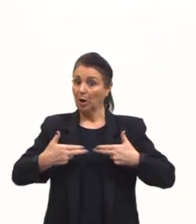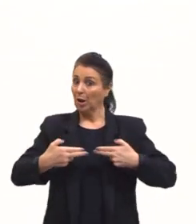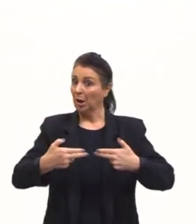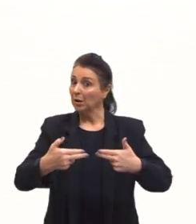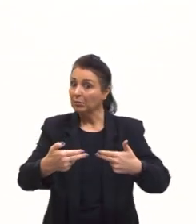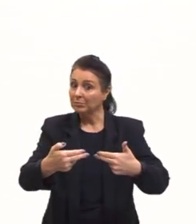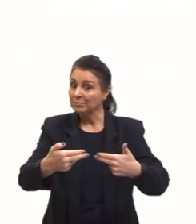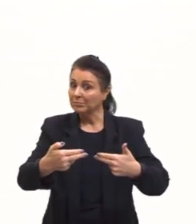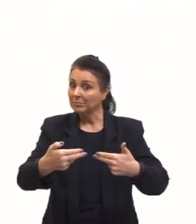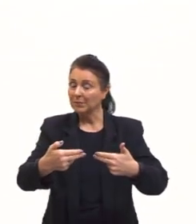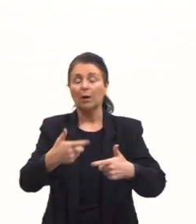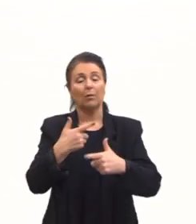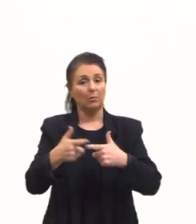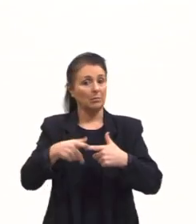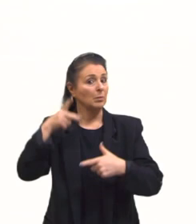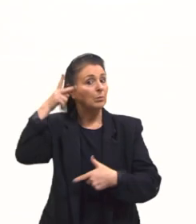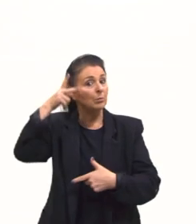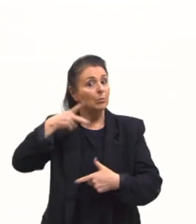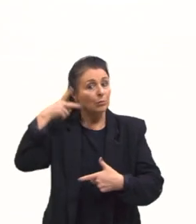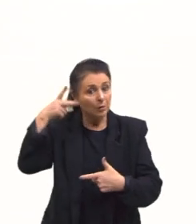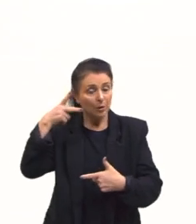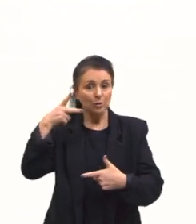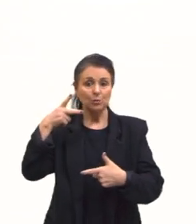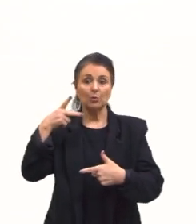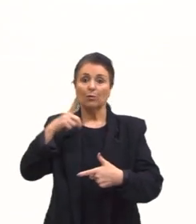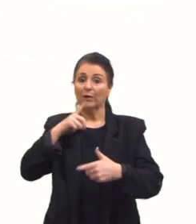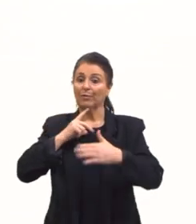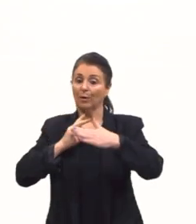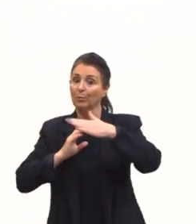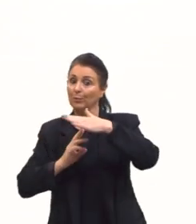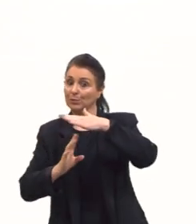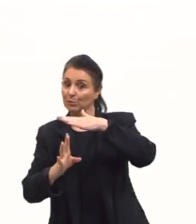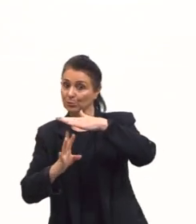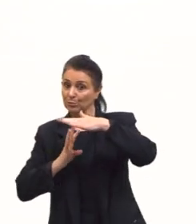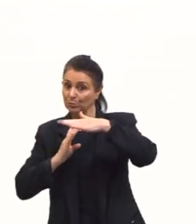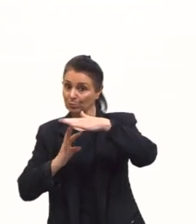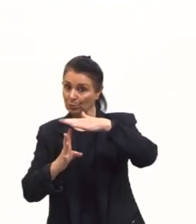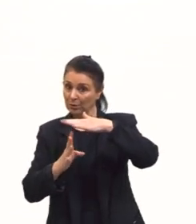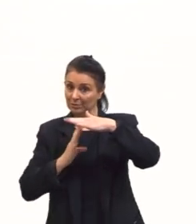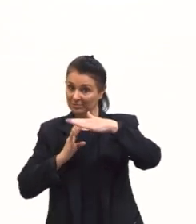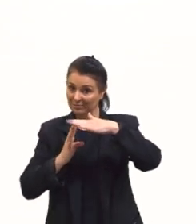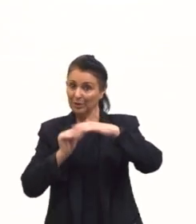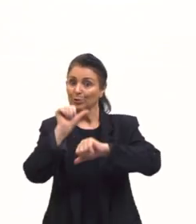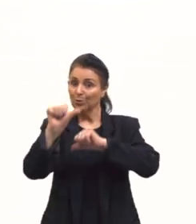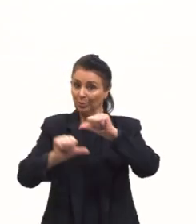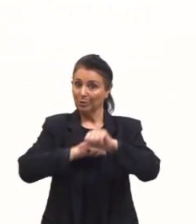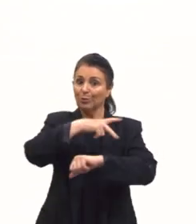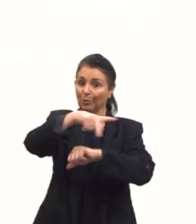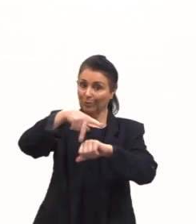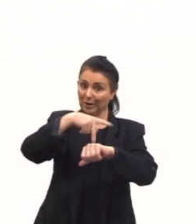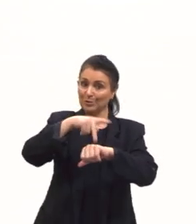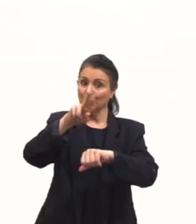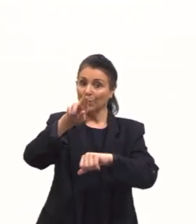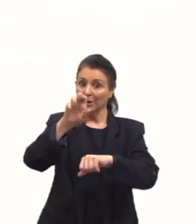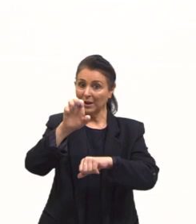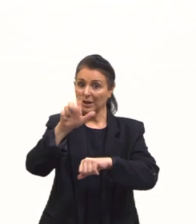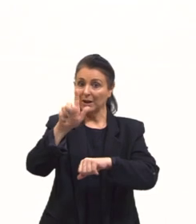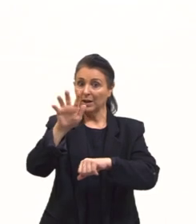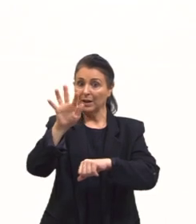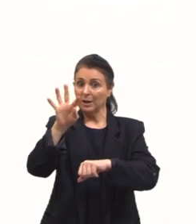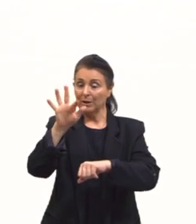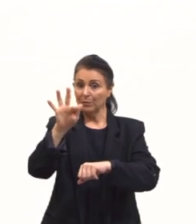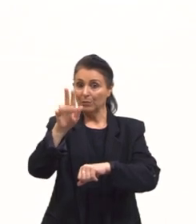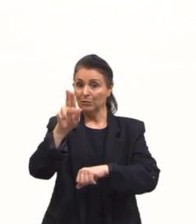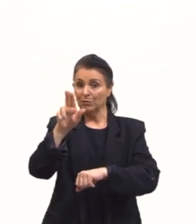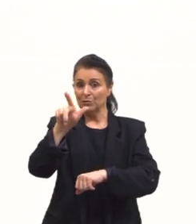problema político né vai que vai gerar refugiados ambientais como eu falei para vocês tá E aí então nós temos o